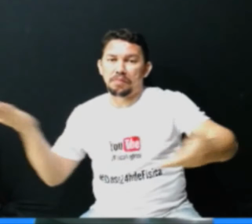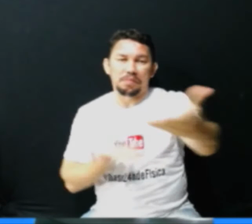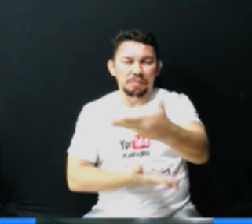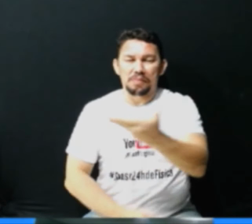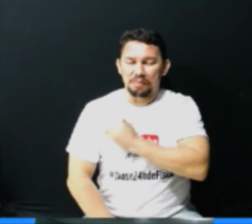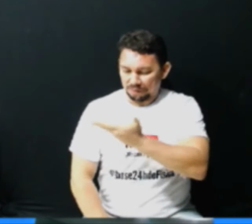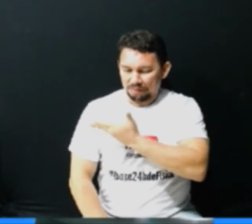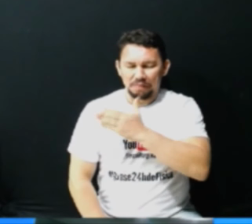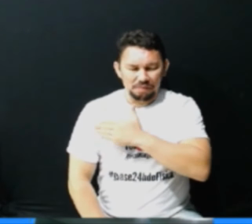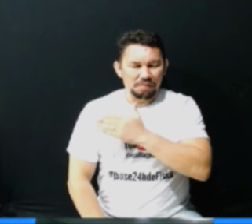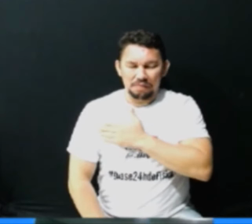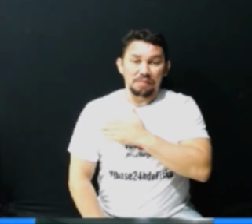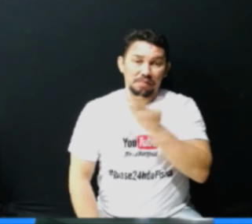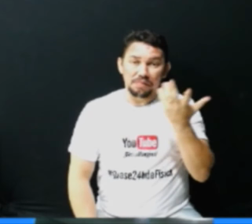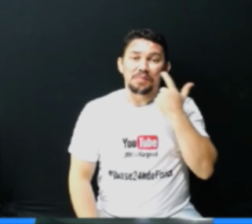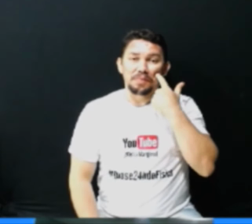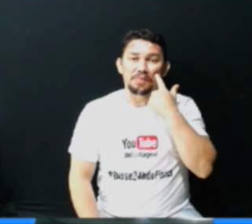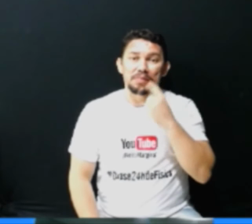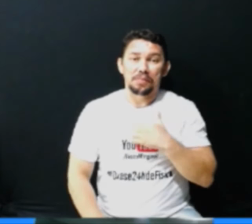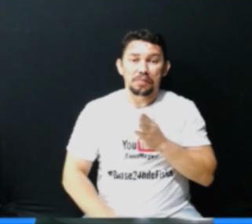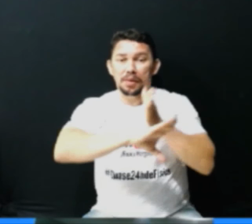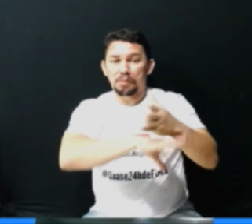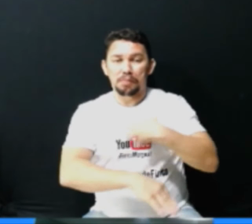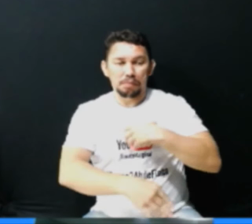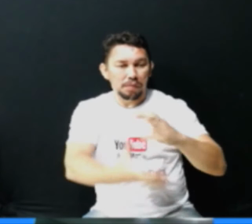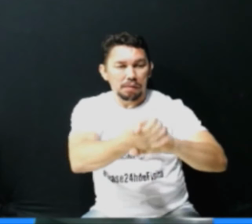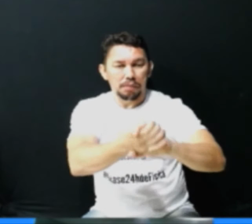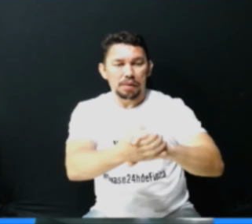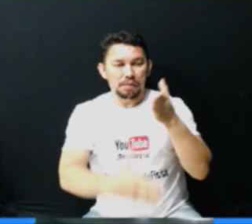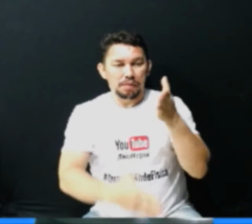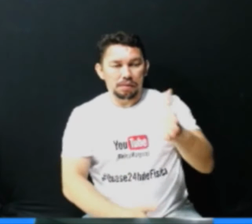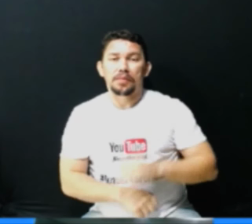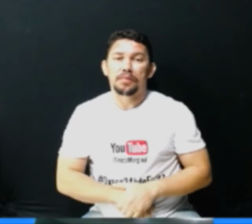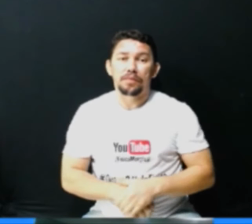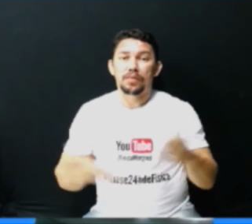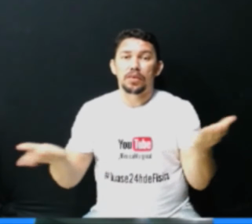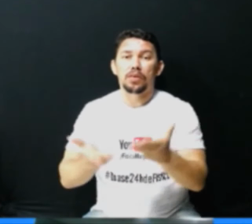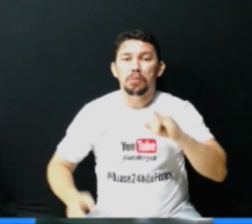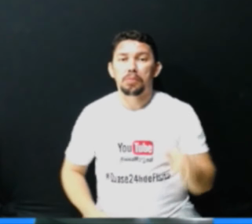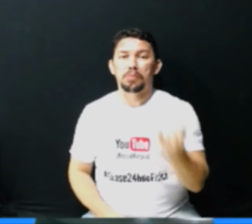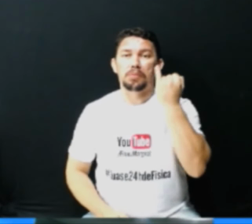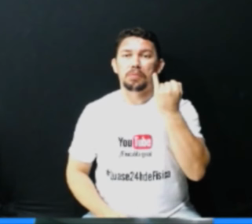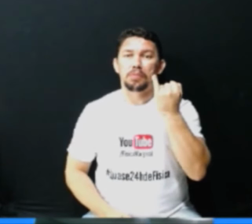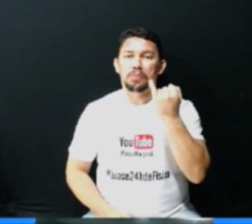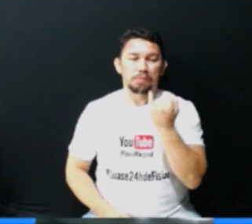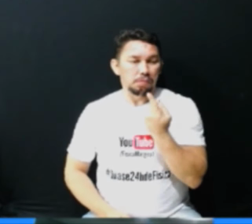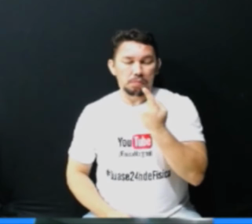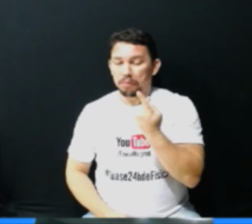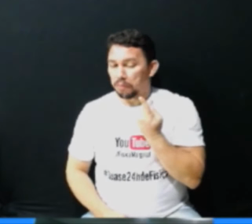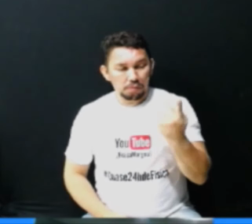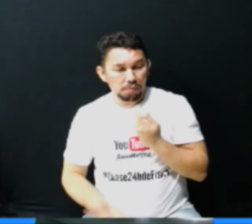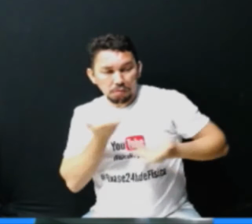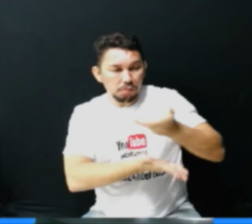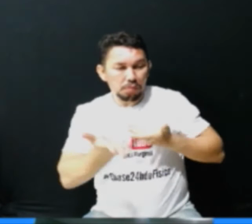consegui virtualmente. Eu tenho que ir lá na Bahia para apertar a mão deste caboclo. E aí hoje estou tendo a oportunidade de dividir o espaço com ele aqui para